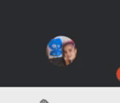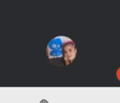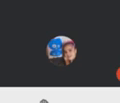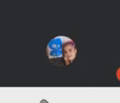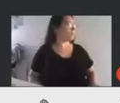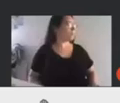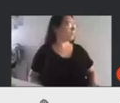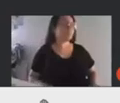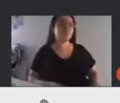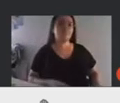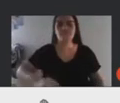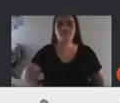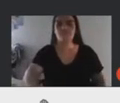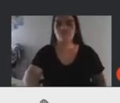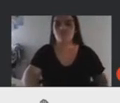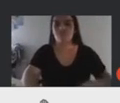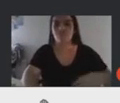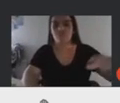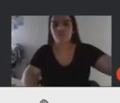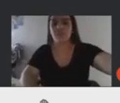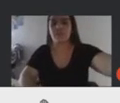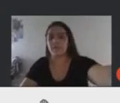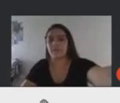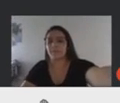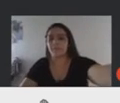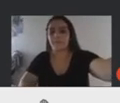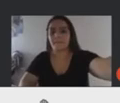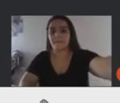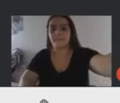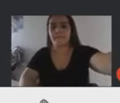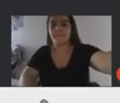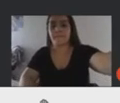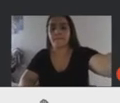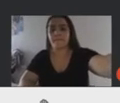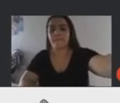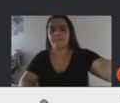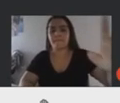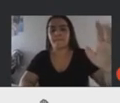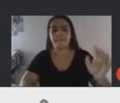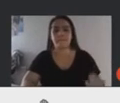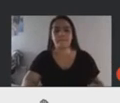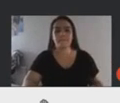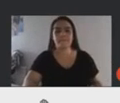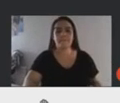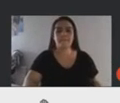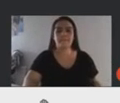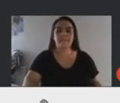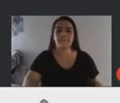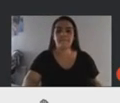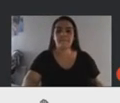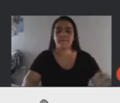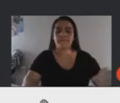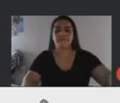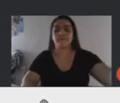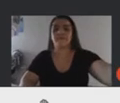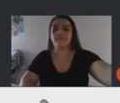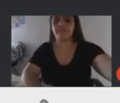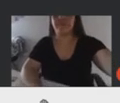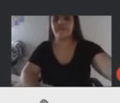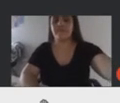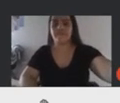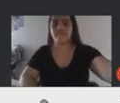né, nós já melhoramos muito, nós conseguimos uma lâmpada em outro formato de